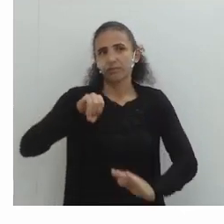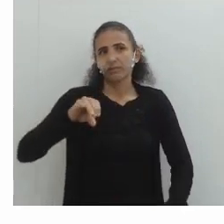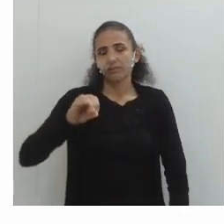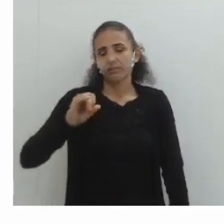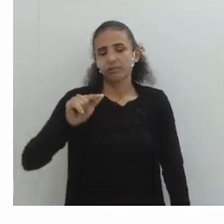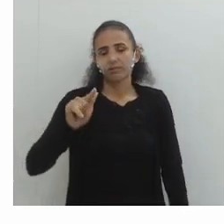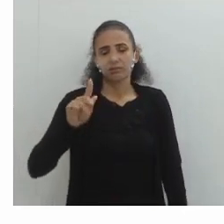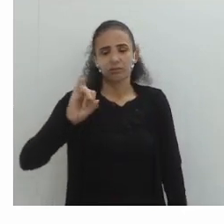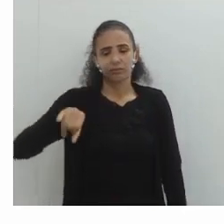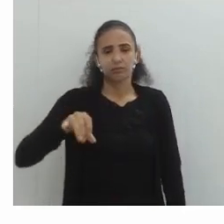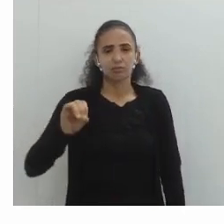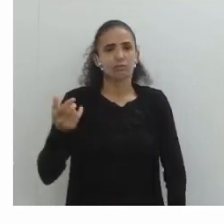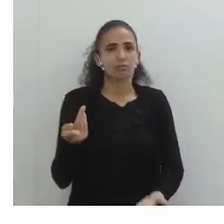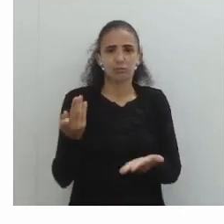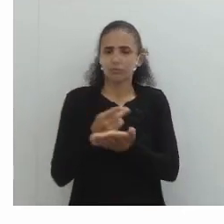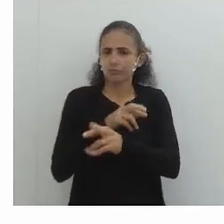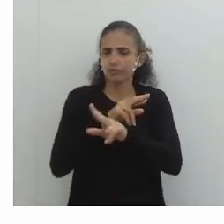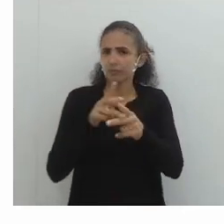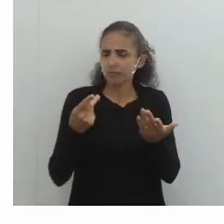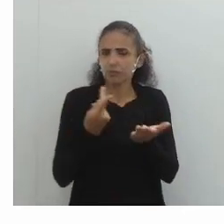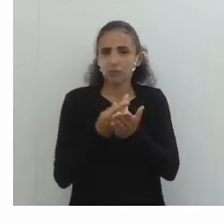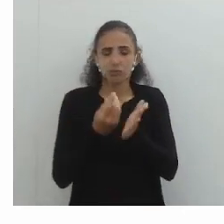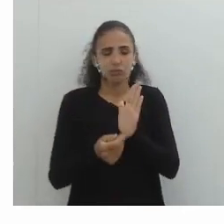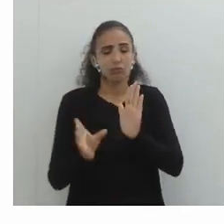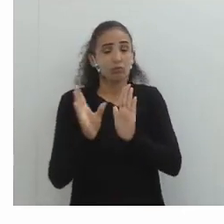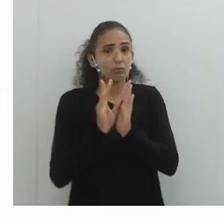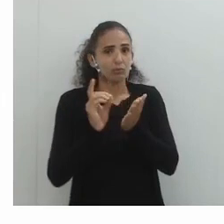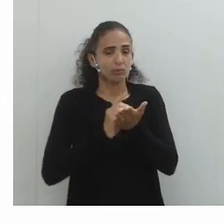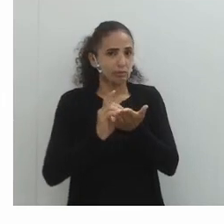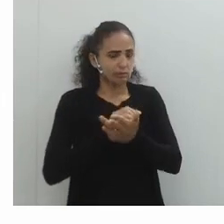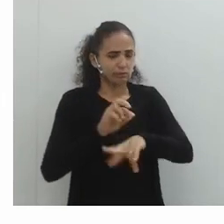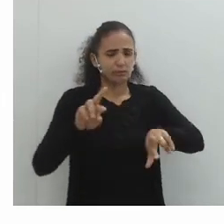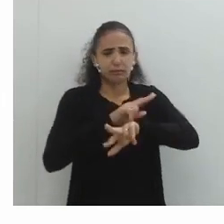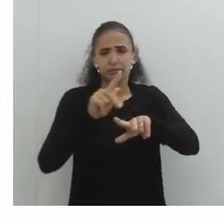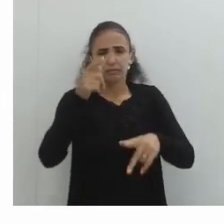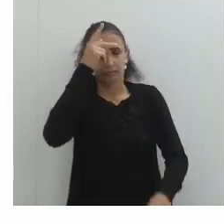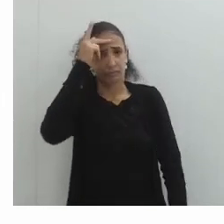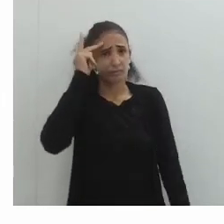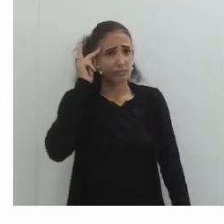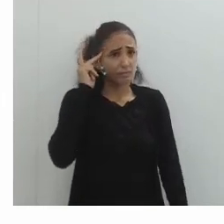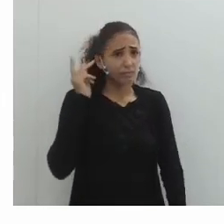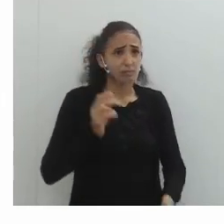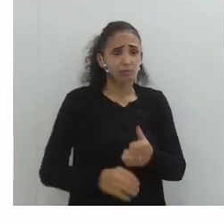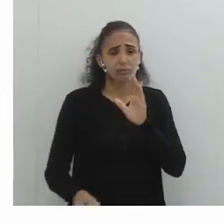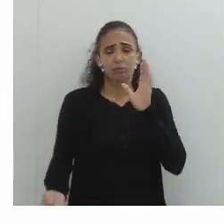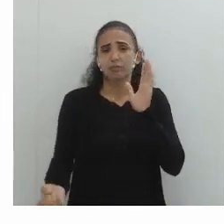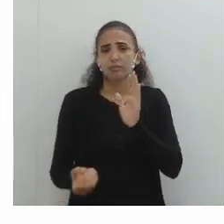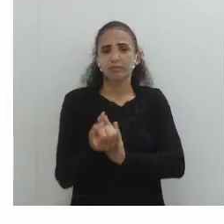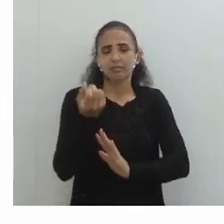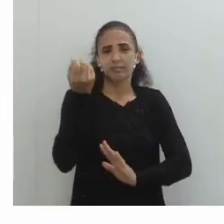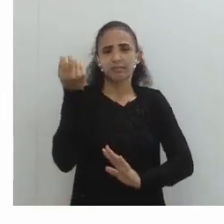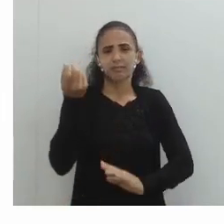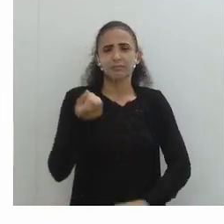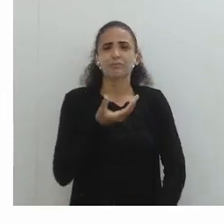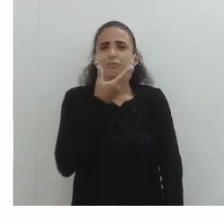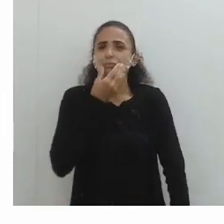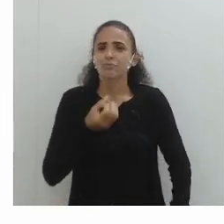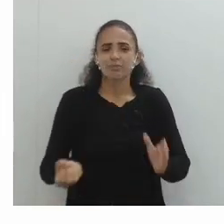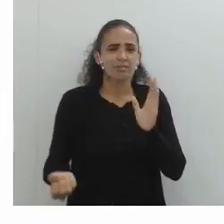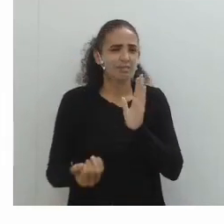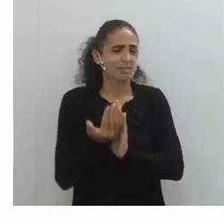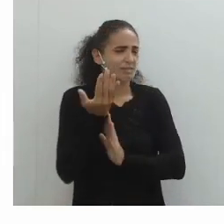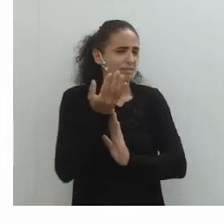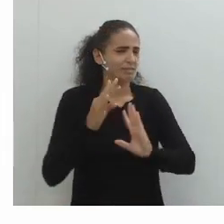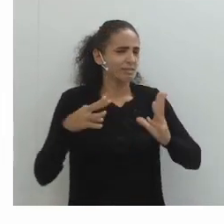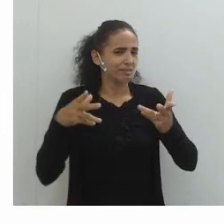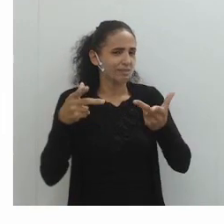esses contextos, né? De acordo com o coletivo de autores, o jogo é a invenção do homem, um ato em